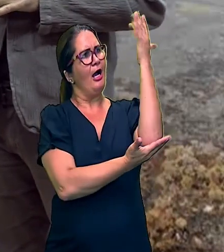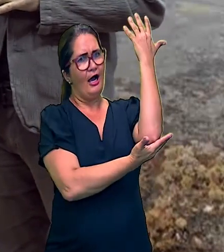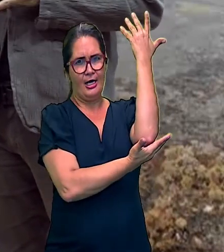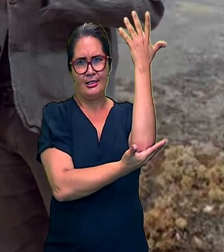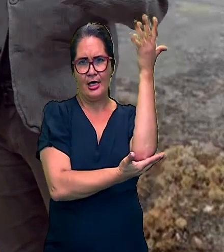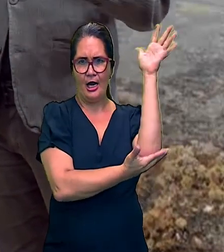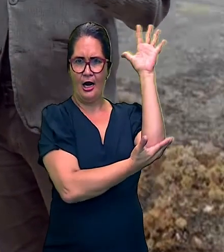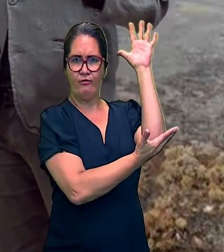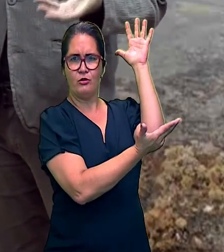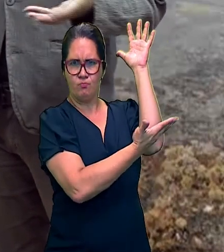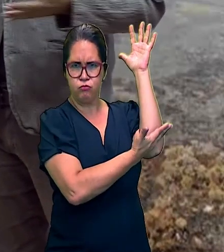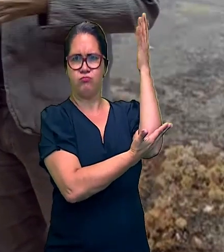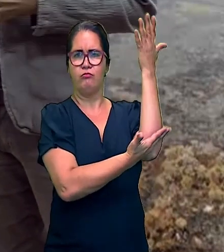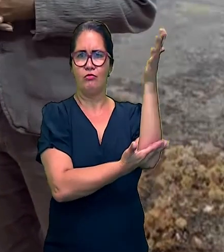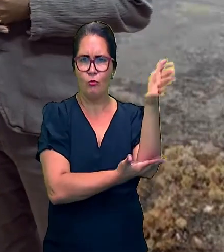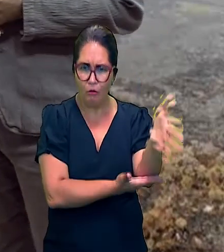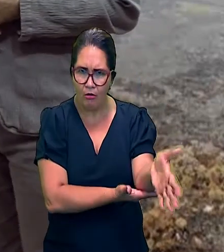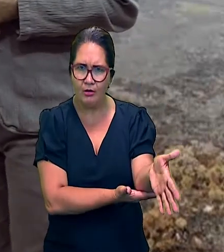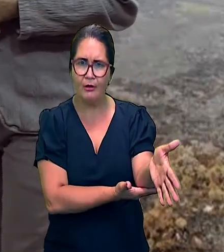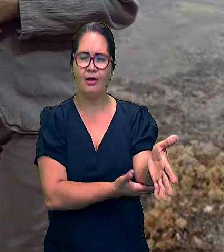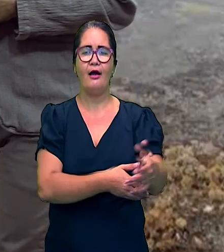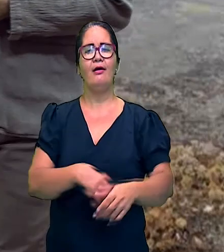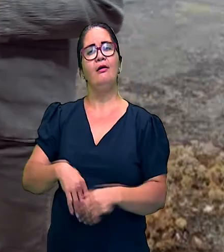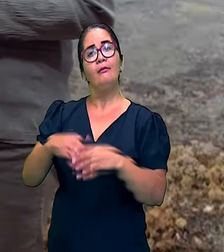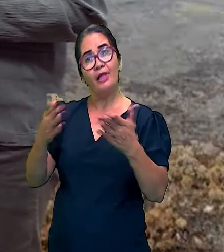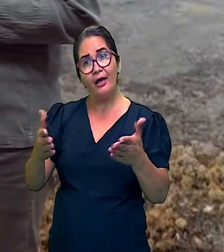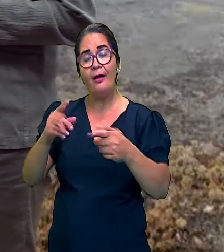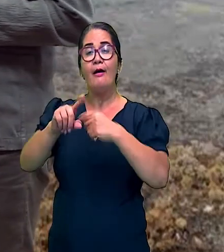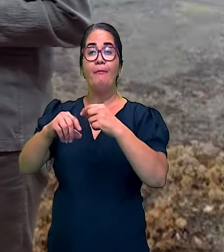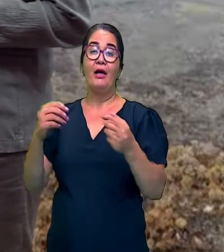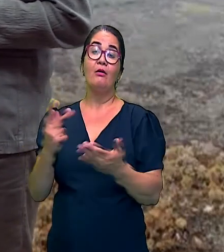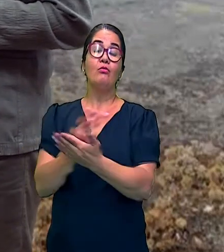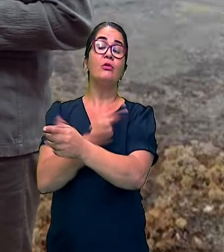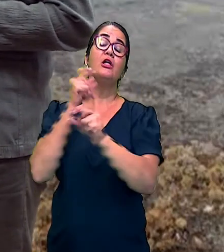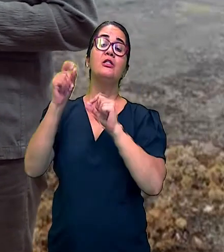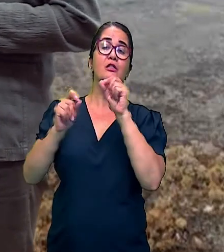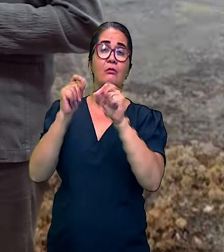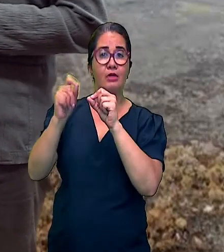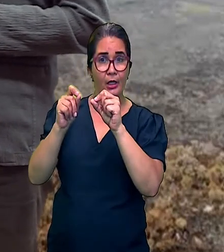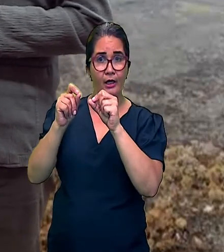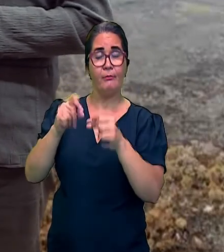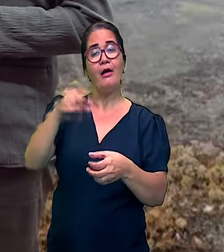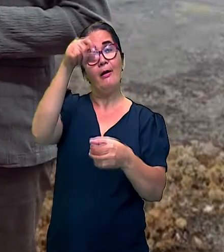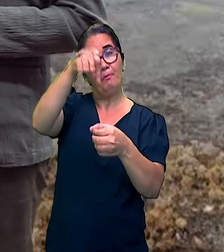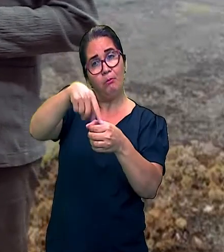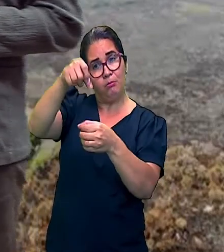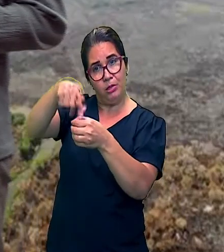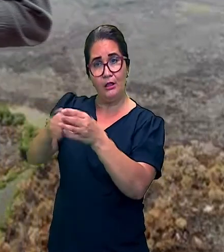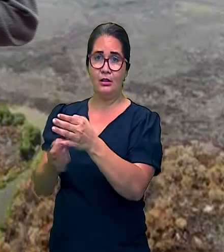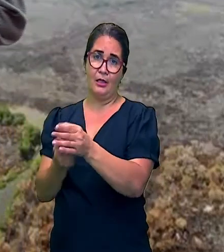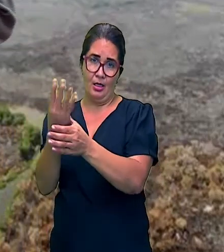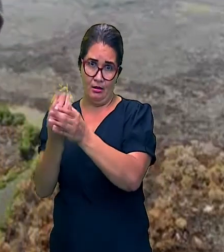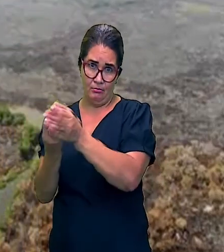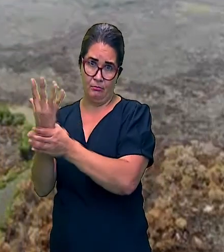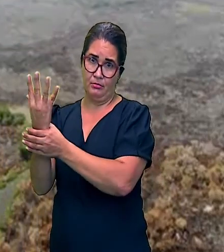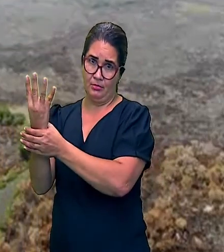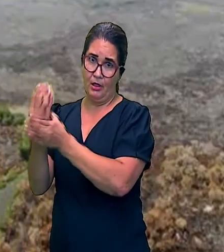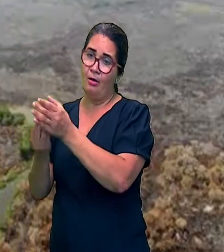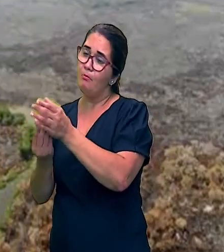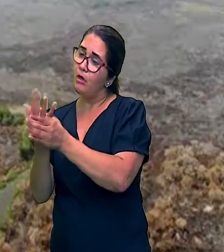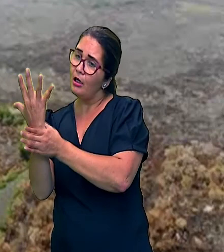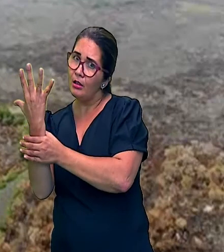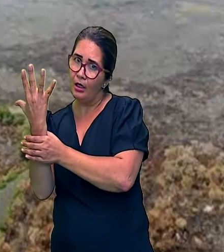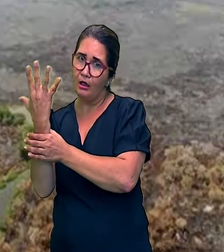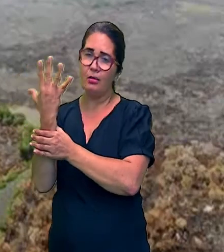cultivo, ou para a criação dos gados. Esse sistema de corte e queimada das florestas se estende até os